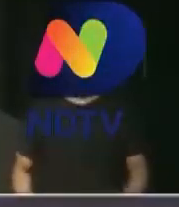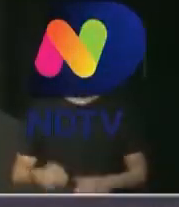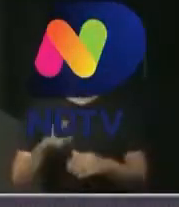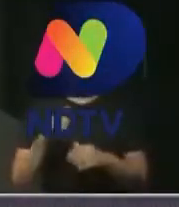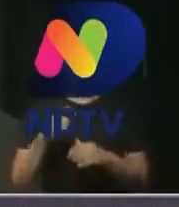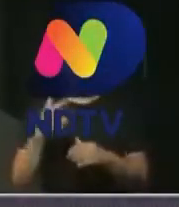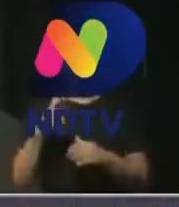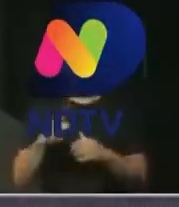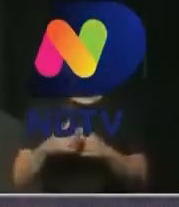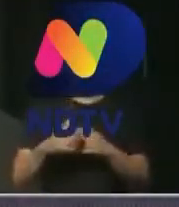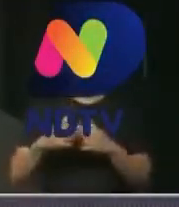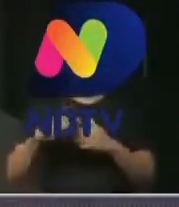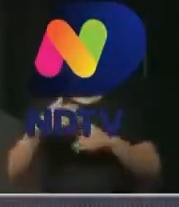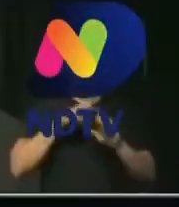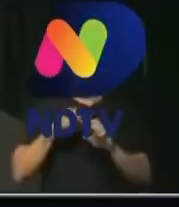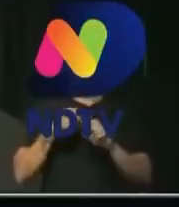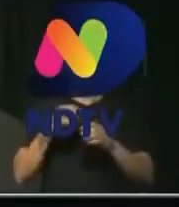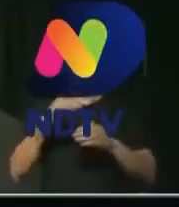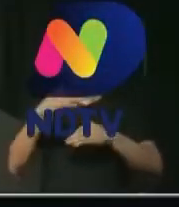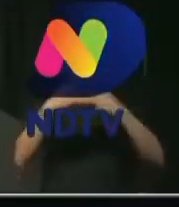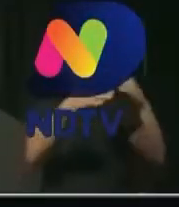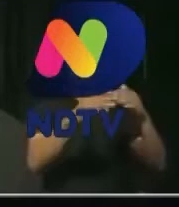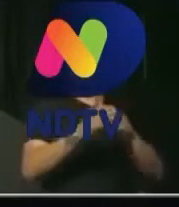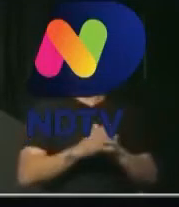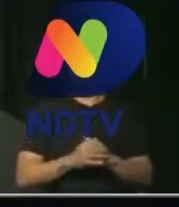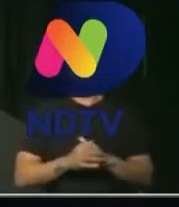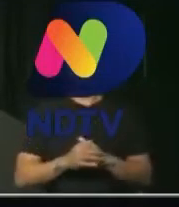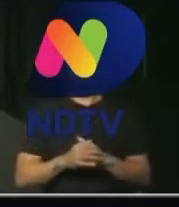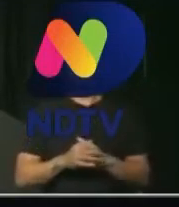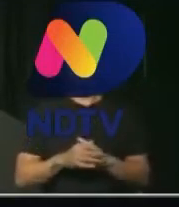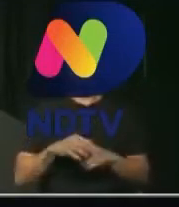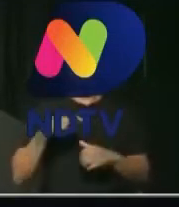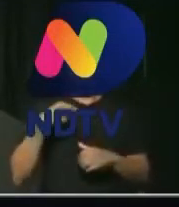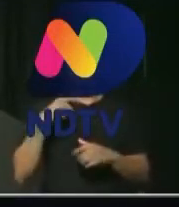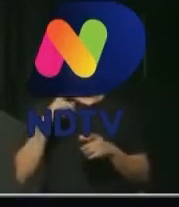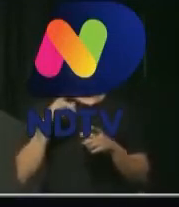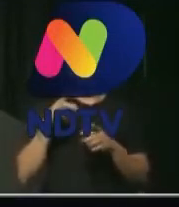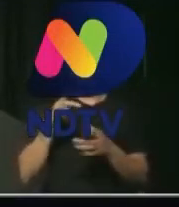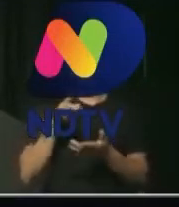alcançar mais de 20 mil espectadores de todo o país inscritos para a transmissão online